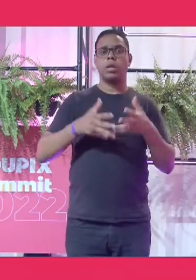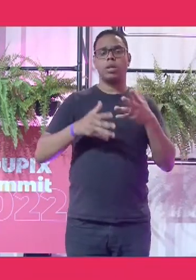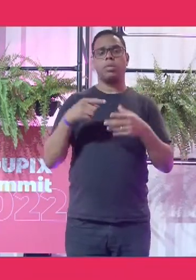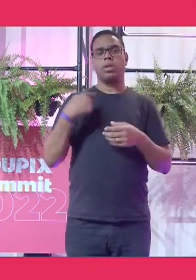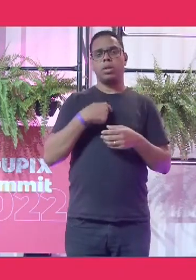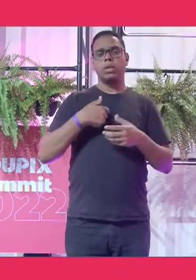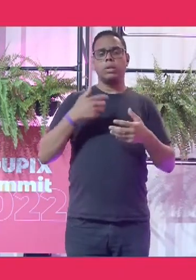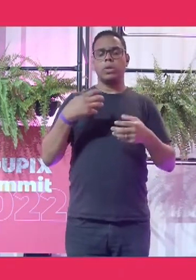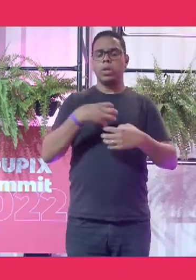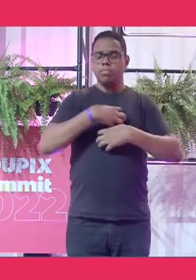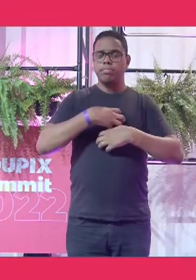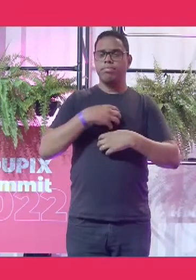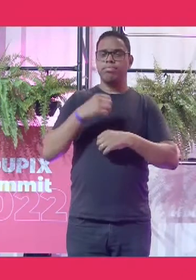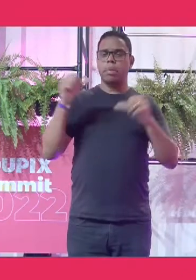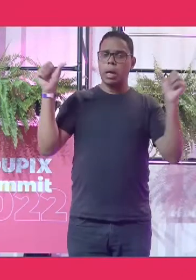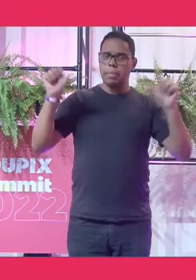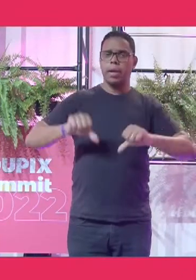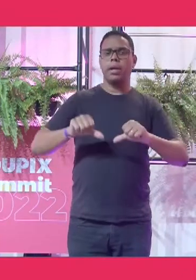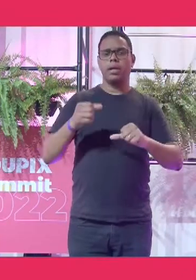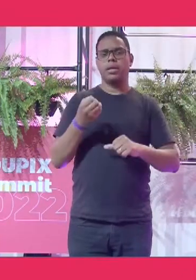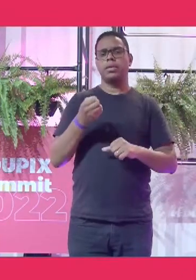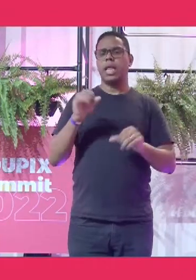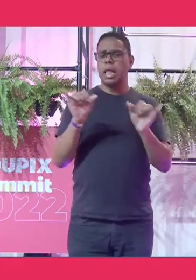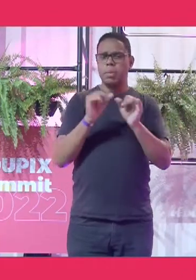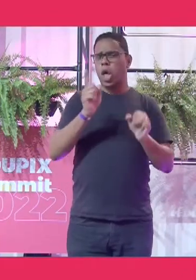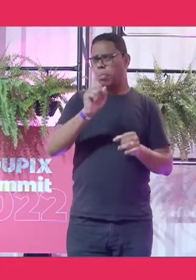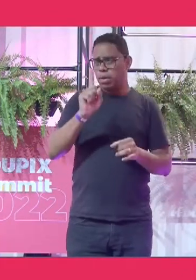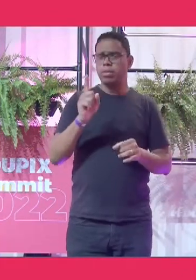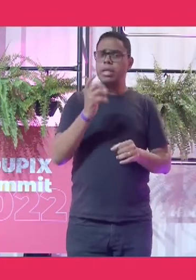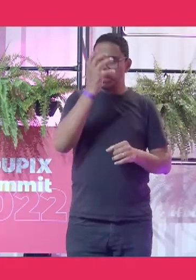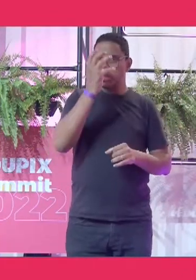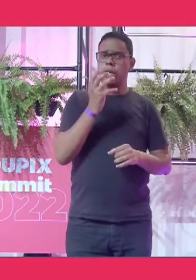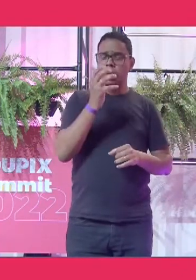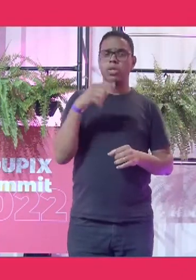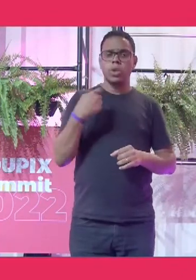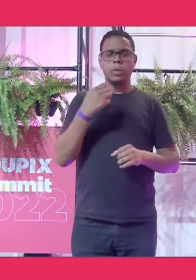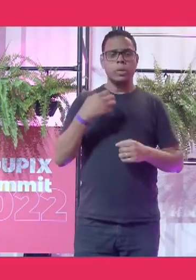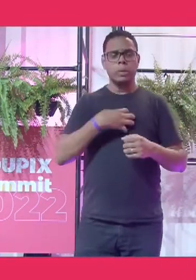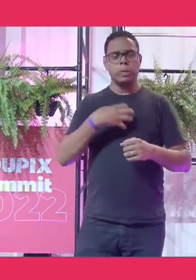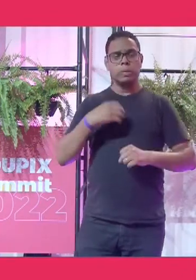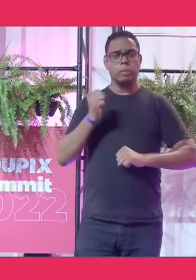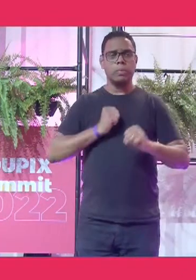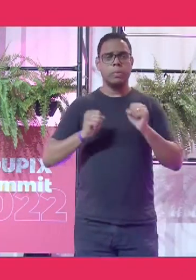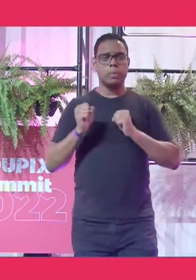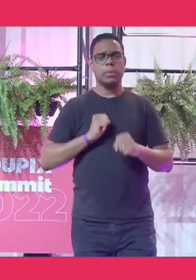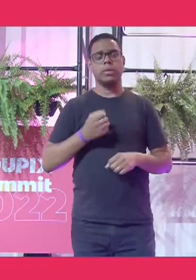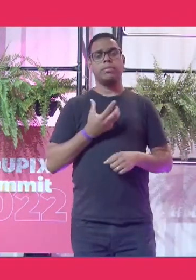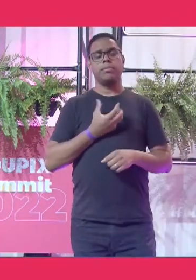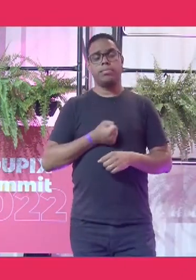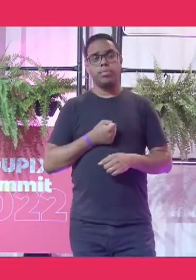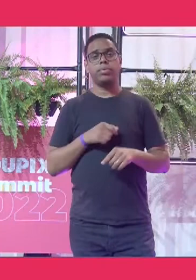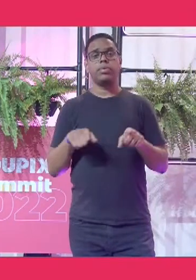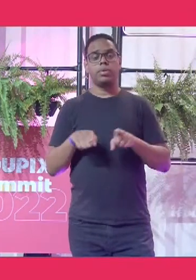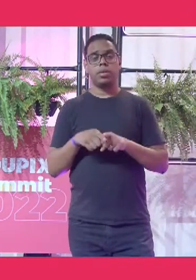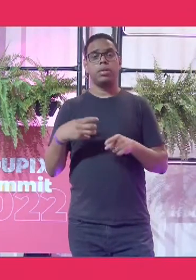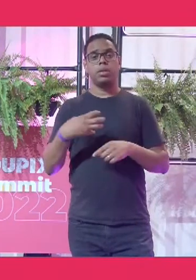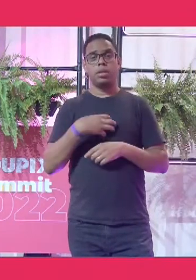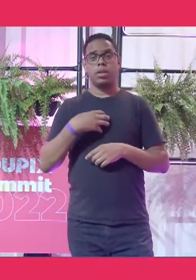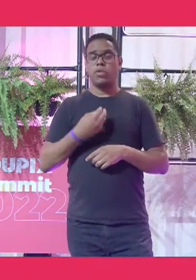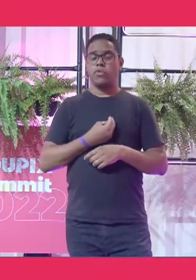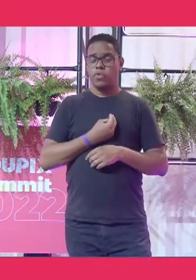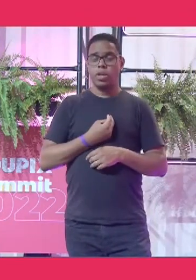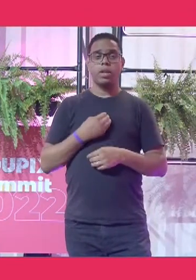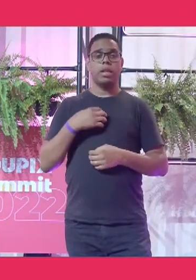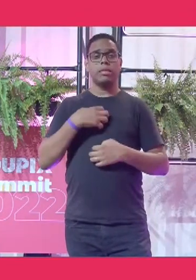saúde mental. A gente fica mal, não é bobagem, né? A gente se sente ansioso, frustrado, mexe muito com a nossa vida.